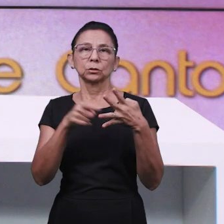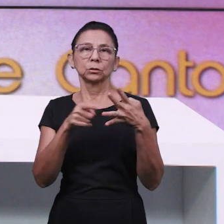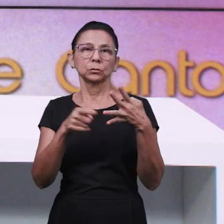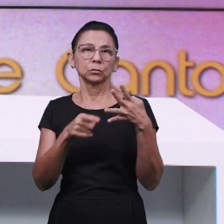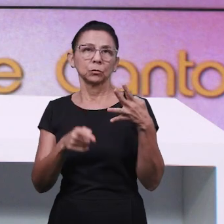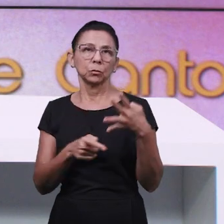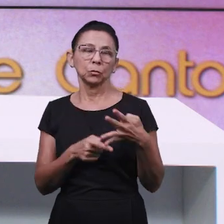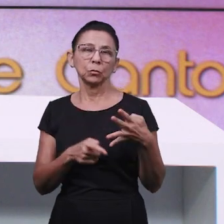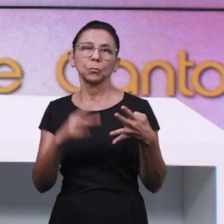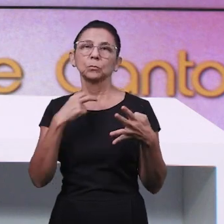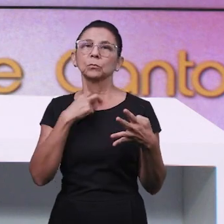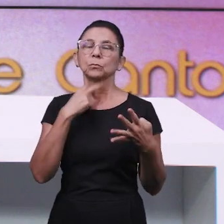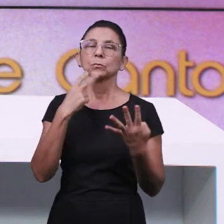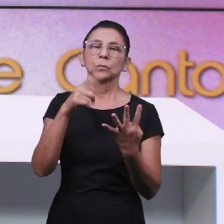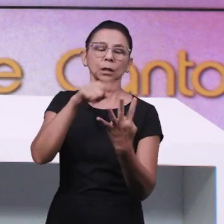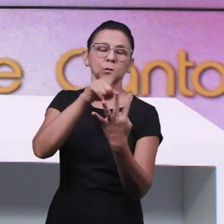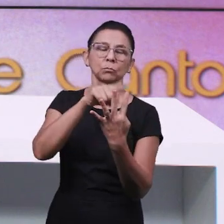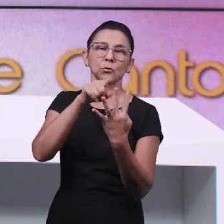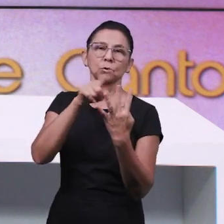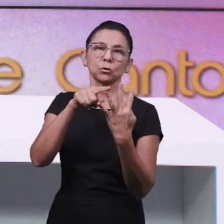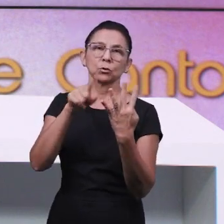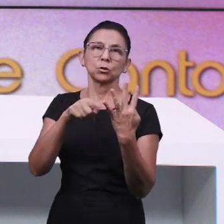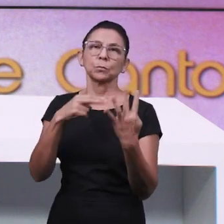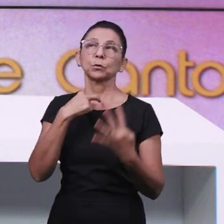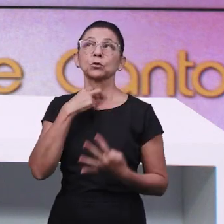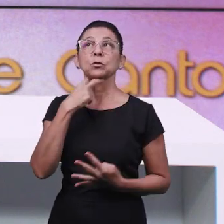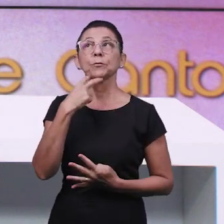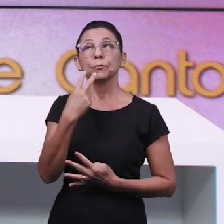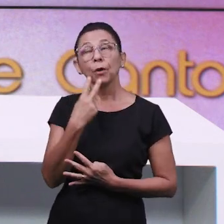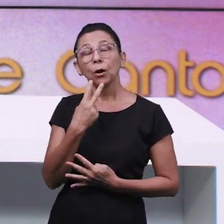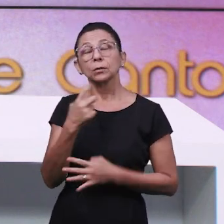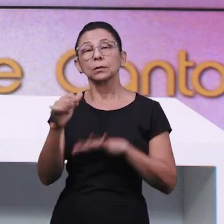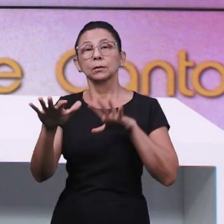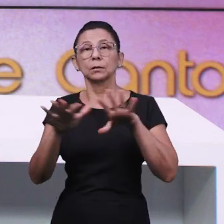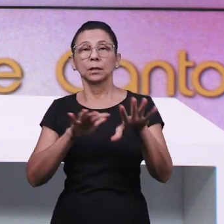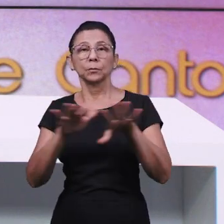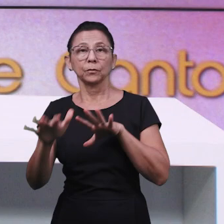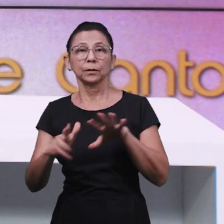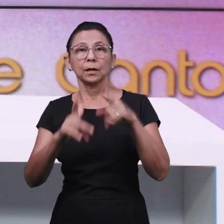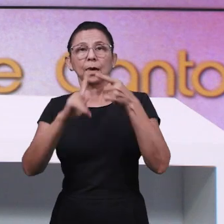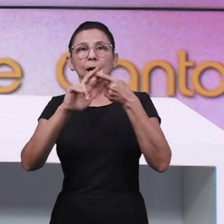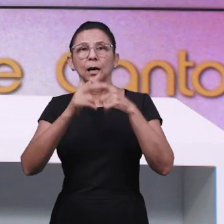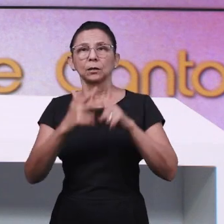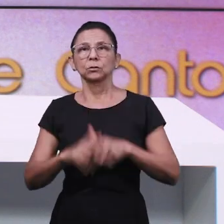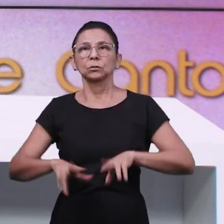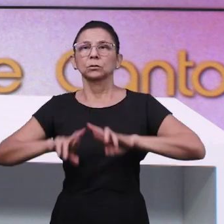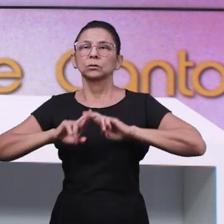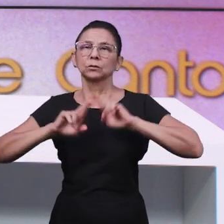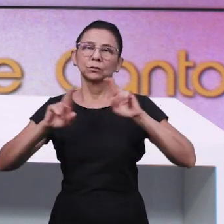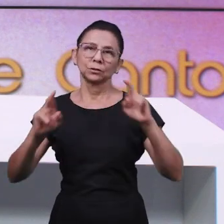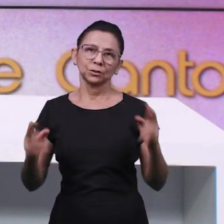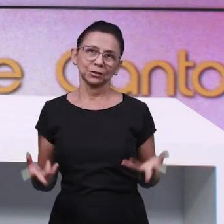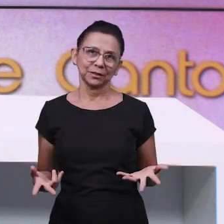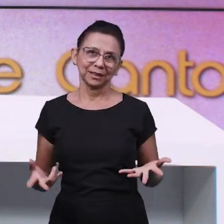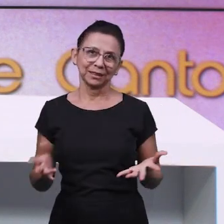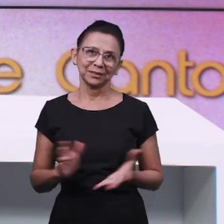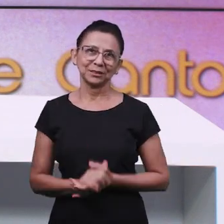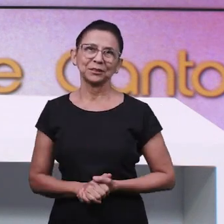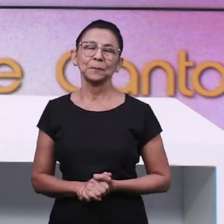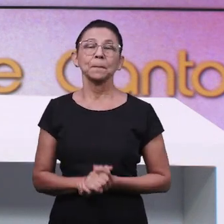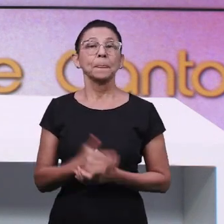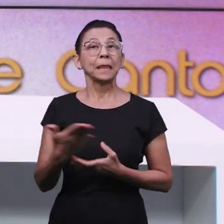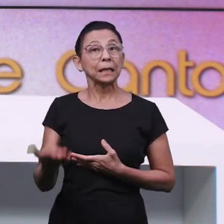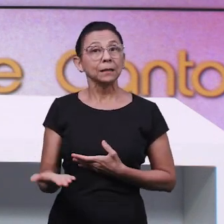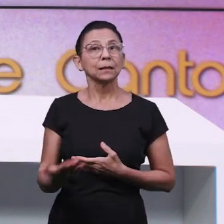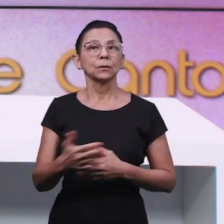vocal me dá uma movimentação, me dá ajustes diferenciados no trato vocal. Por